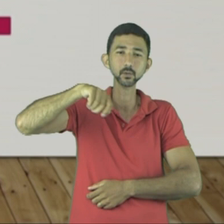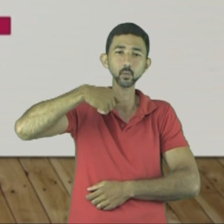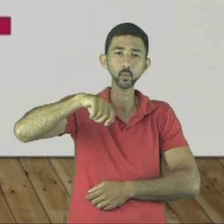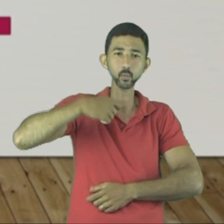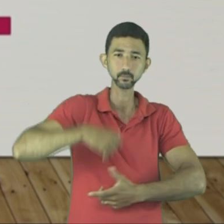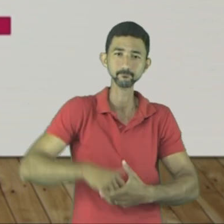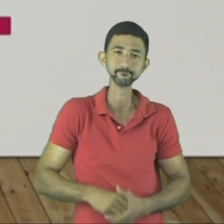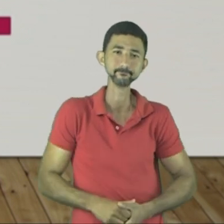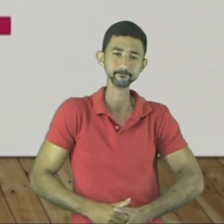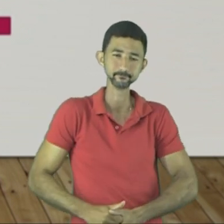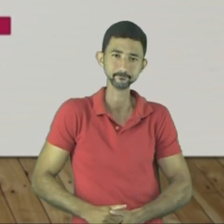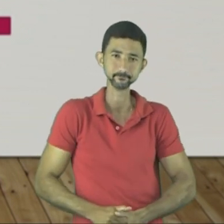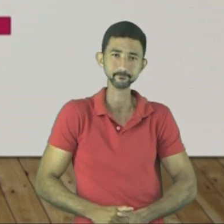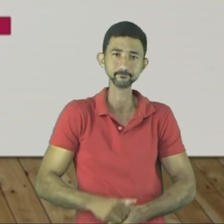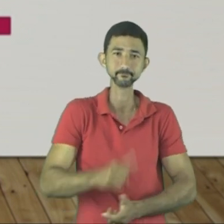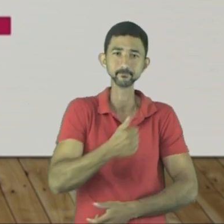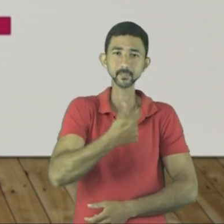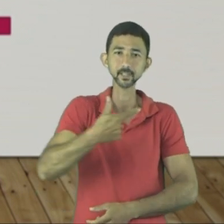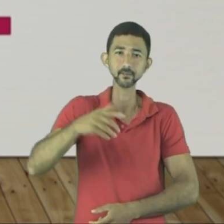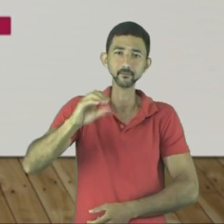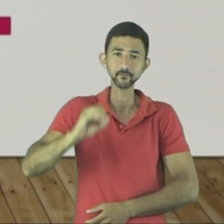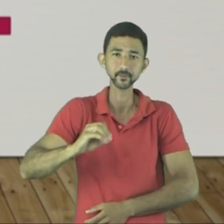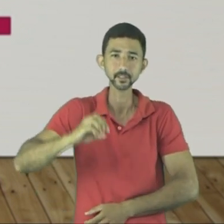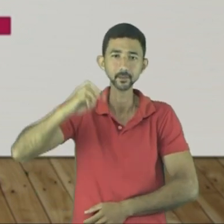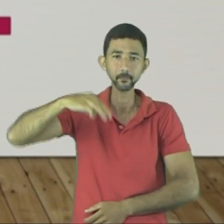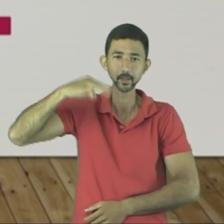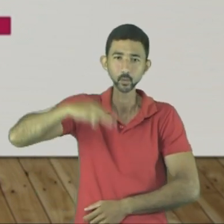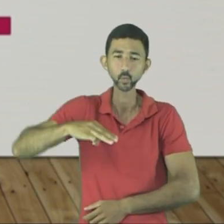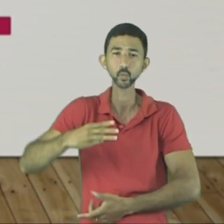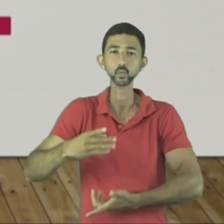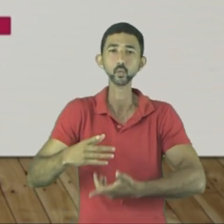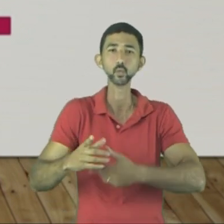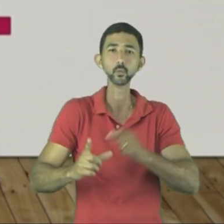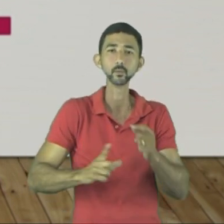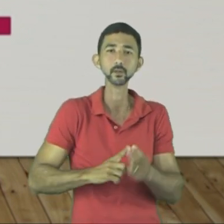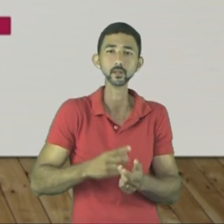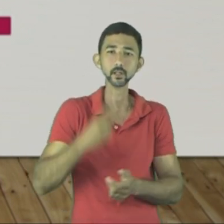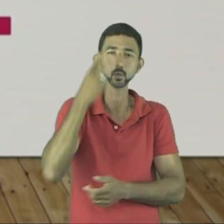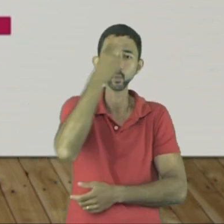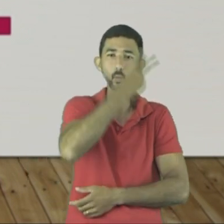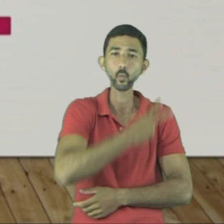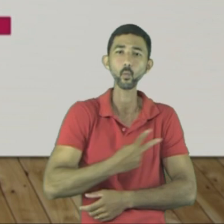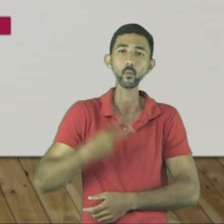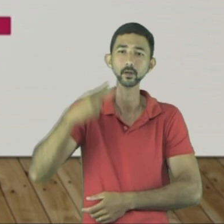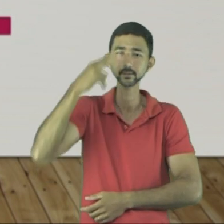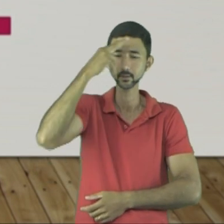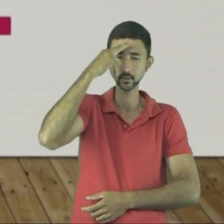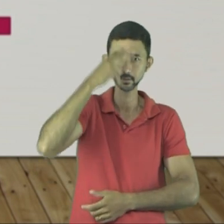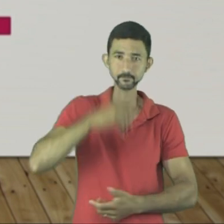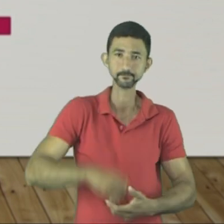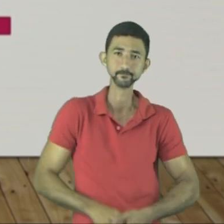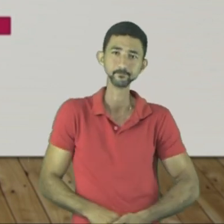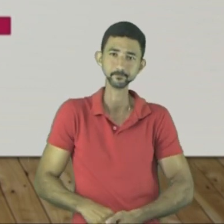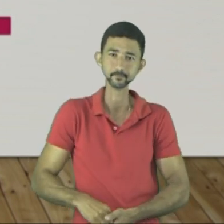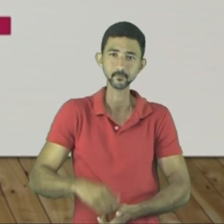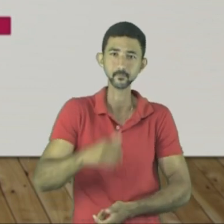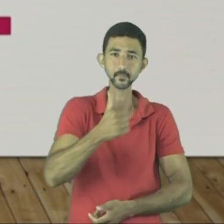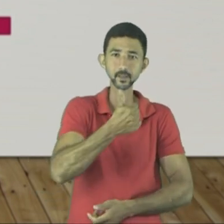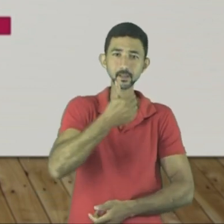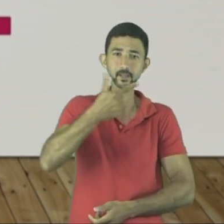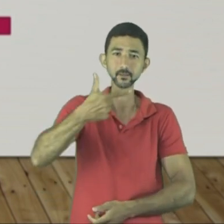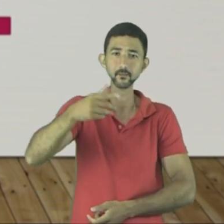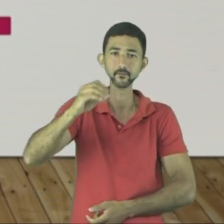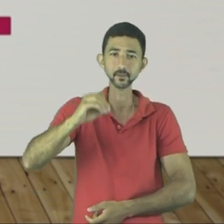novamente. E aí, 120 minutos, eu tenho 2 horas, ou seja, 120 minutos é igual a